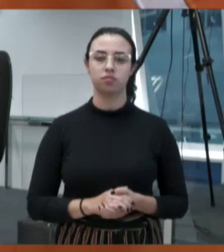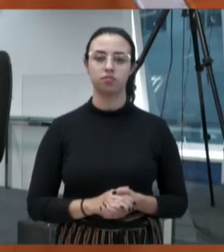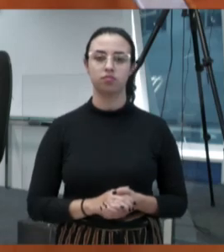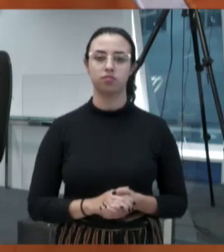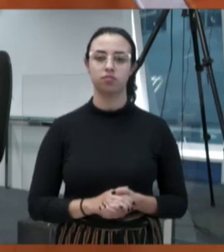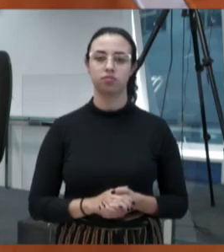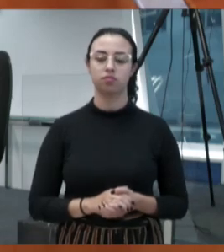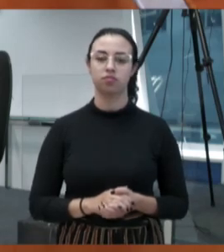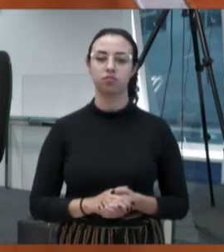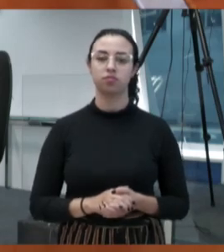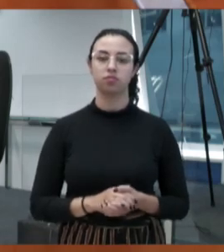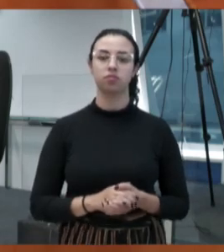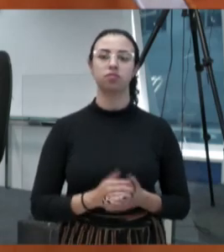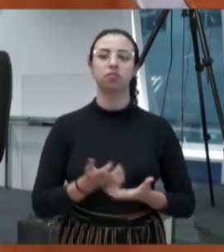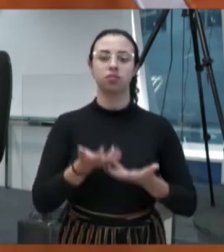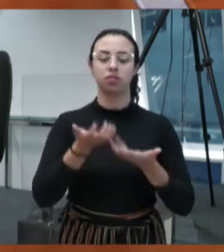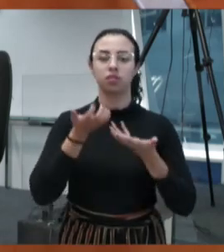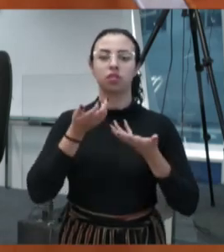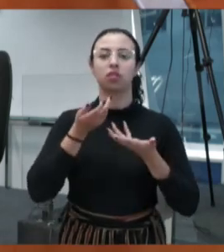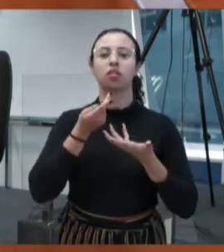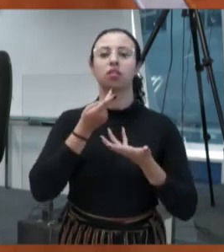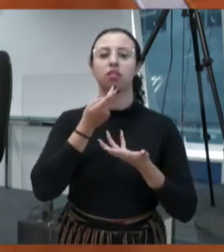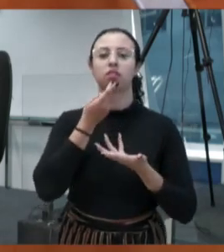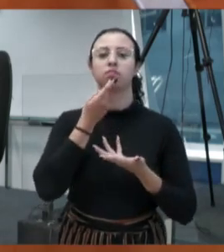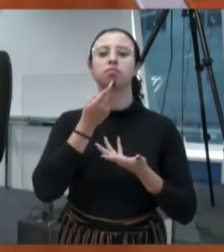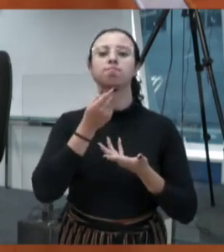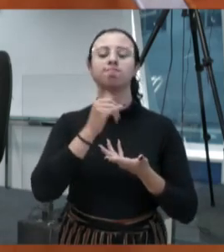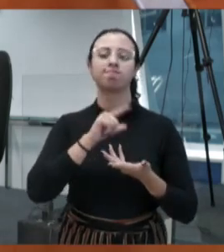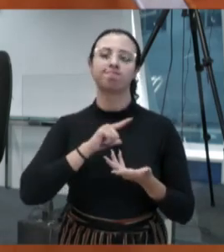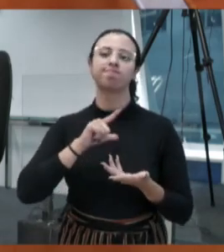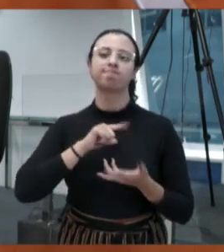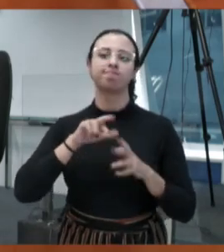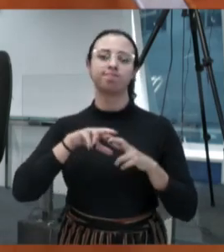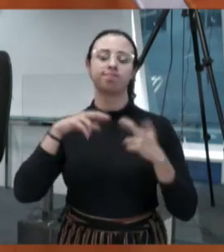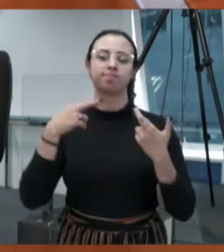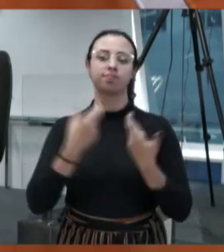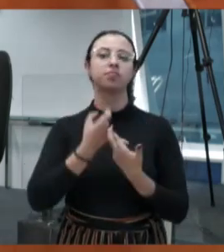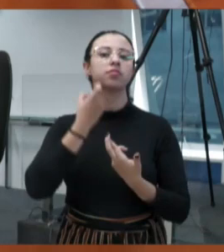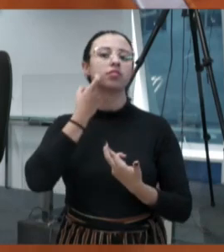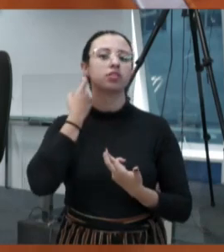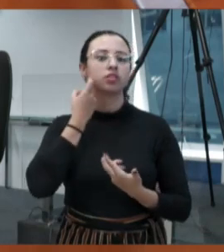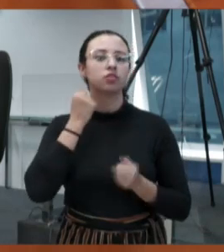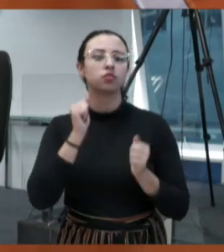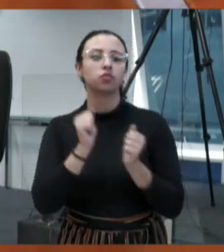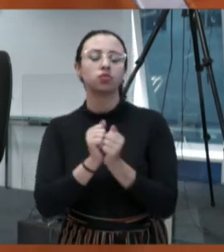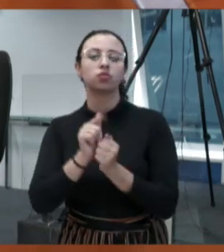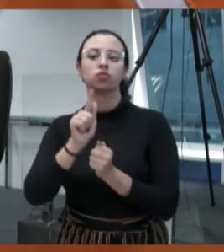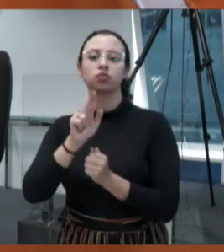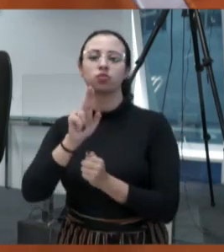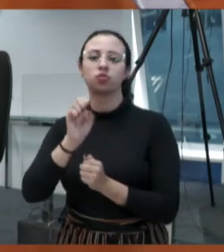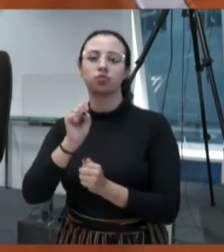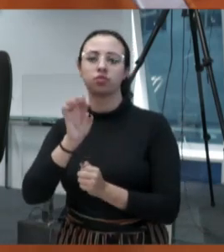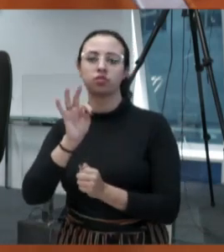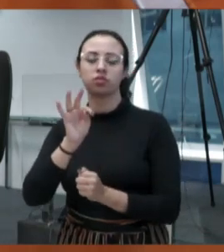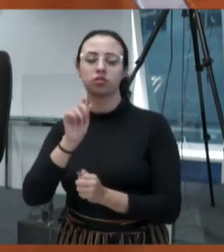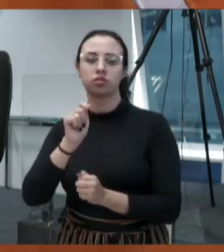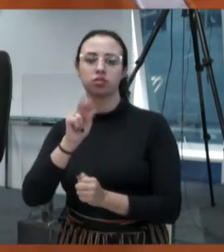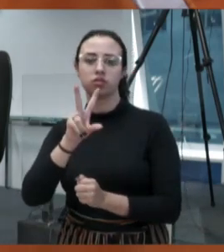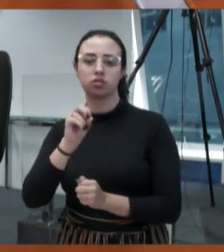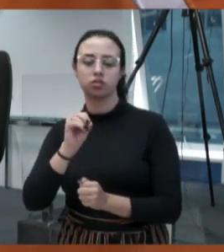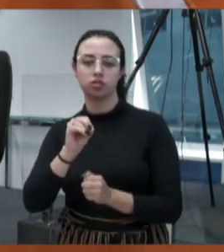no meu assunto aqui, eu gostaria sim de dizer que eu tive uma reunião sexta-feira, né, com o Gustavo, o senhor Gustavo lá de Censur,